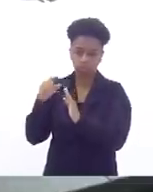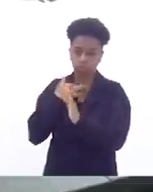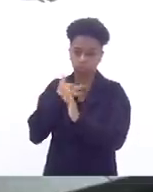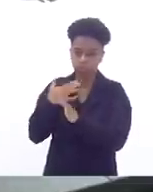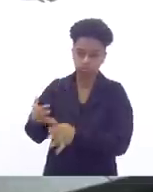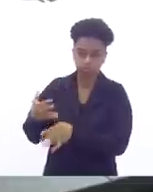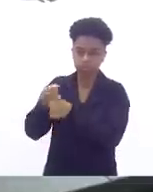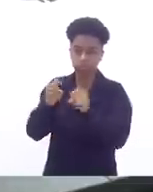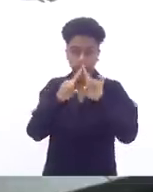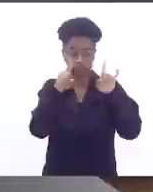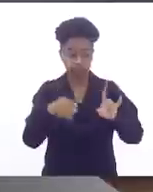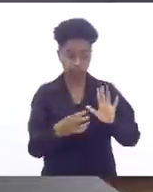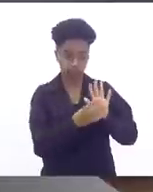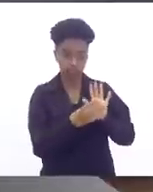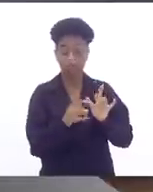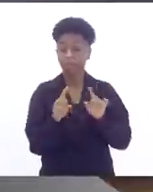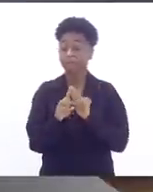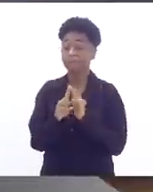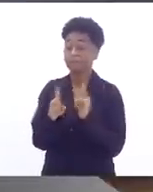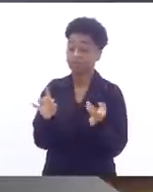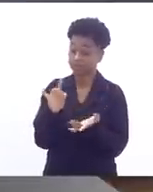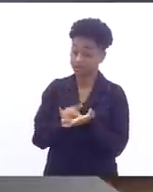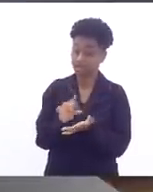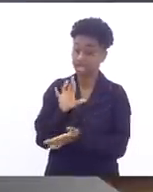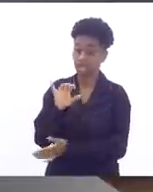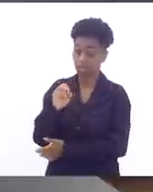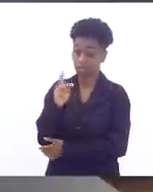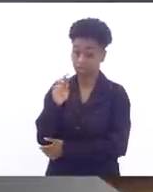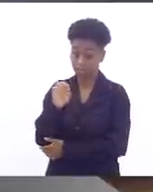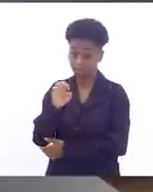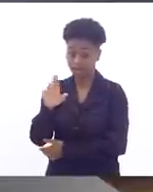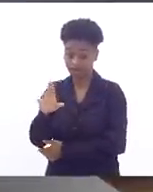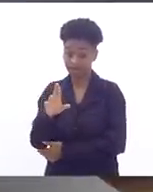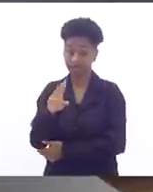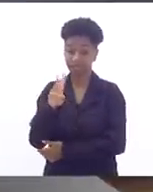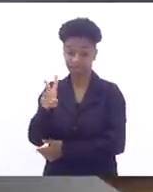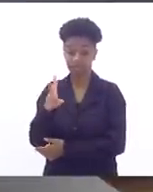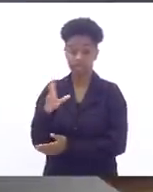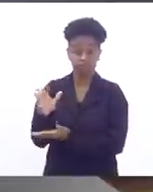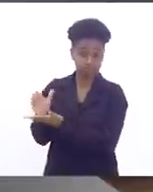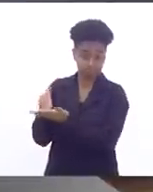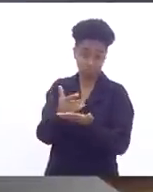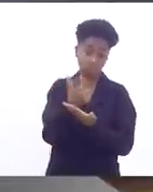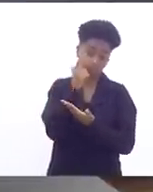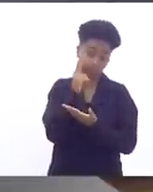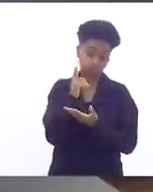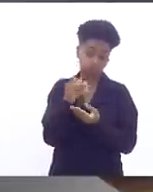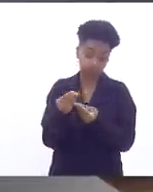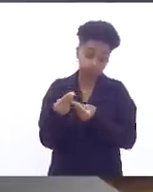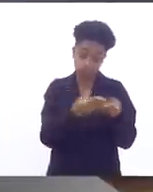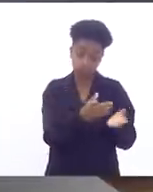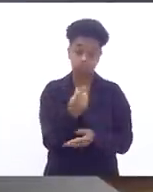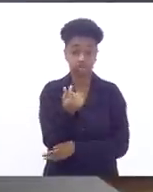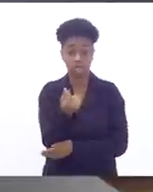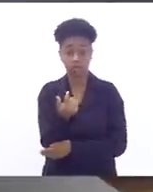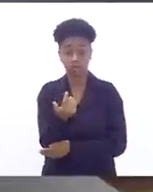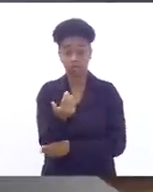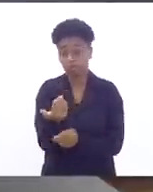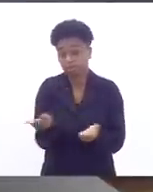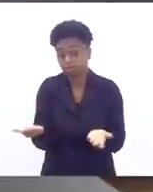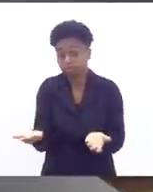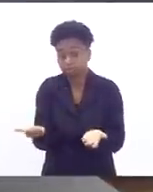mas Doutora o fato é que o rio previdência descontou e ficou com dinheiro então também agora